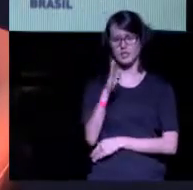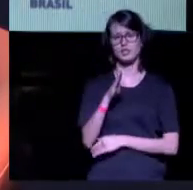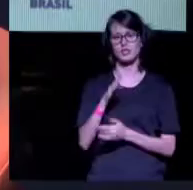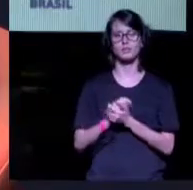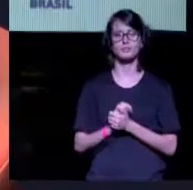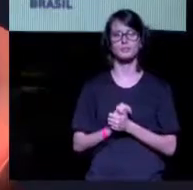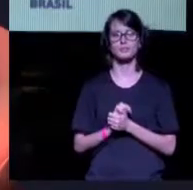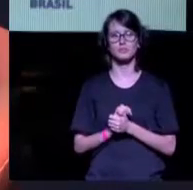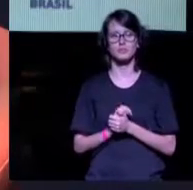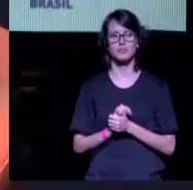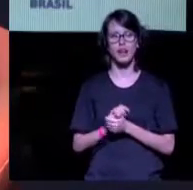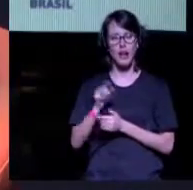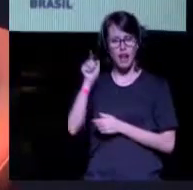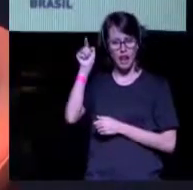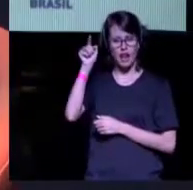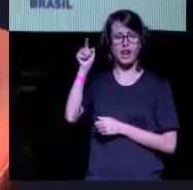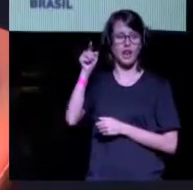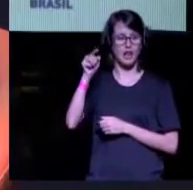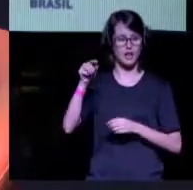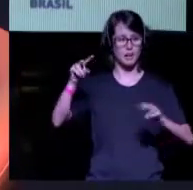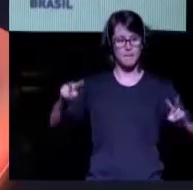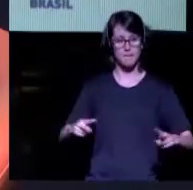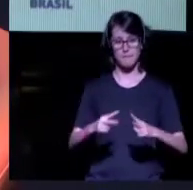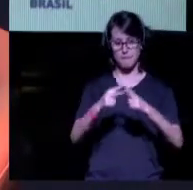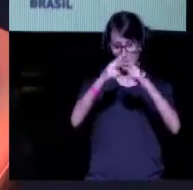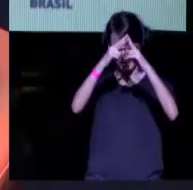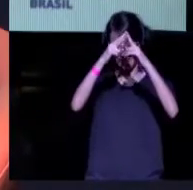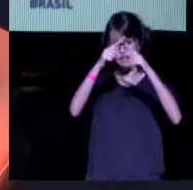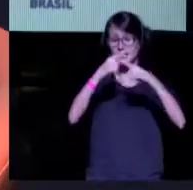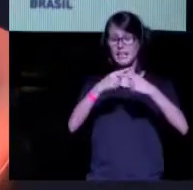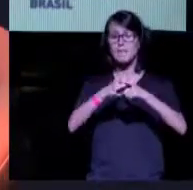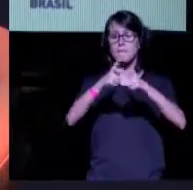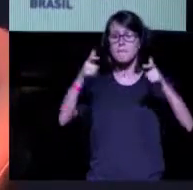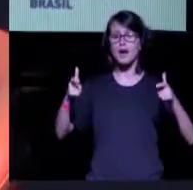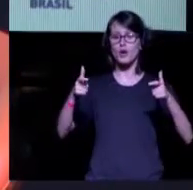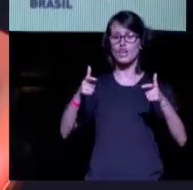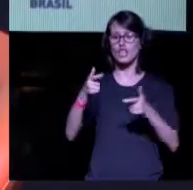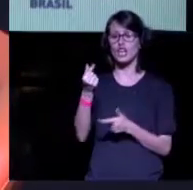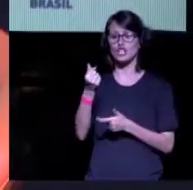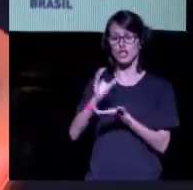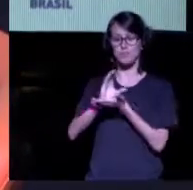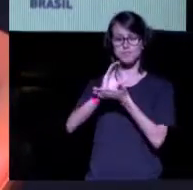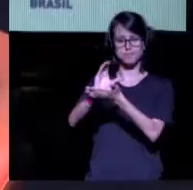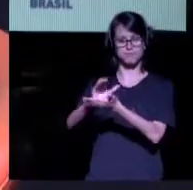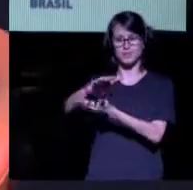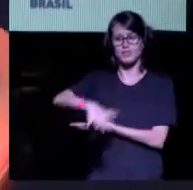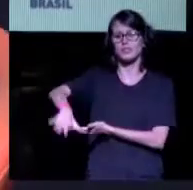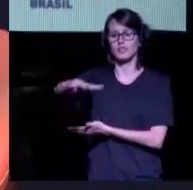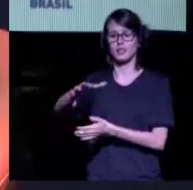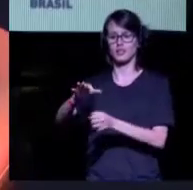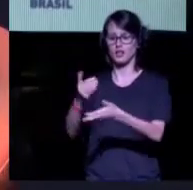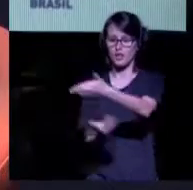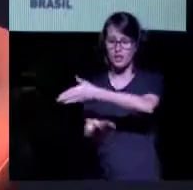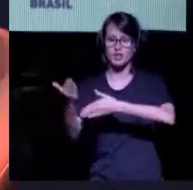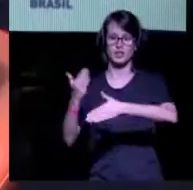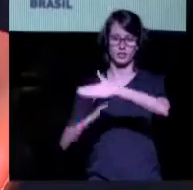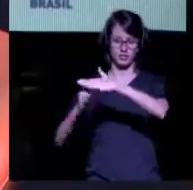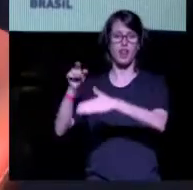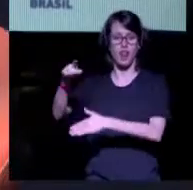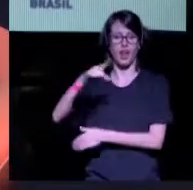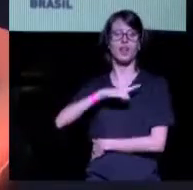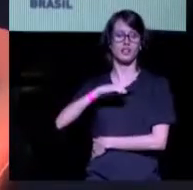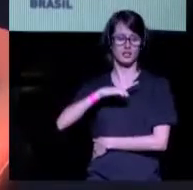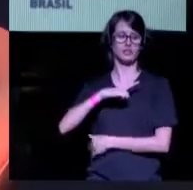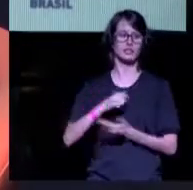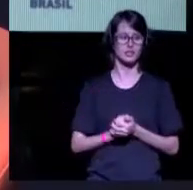de dinheiro gasto através do orçamento participativo que está acontecendo no momento agora em paris a pessoa sim nas outras é em